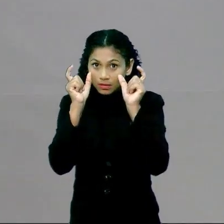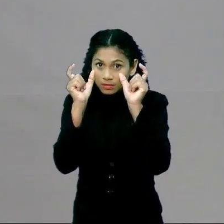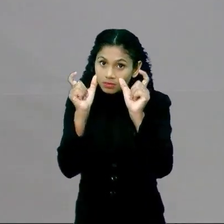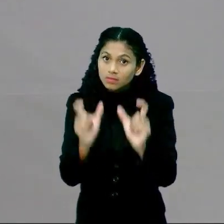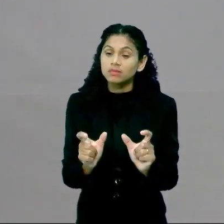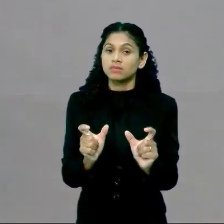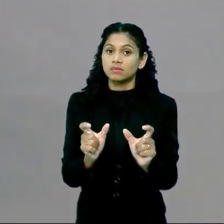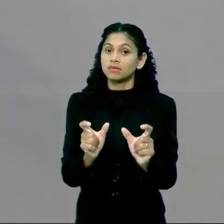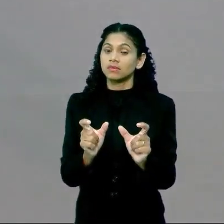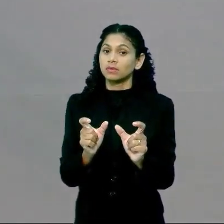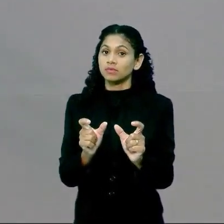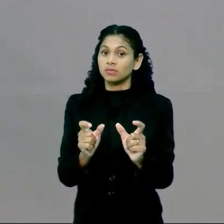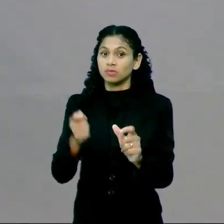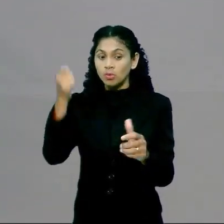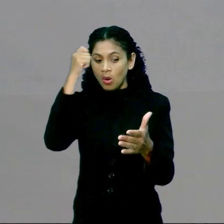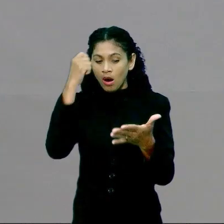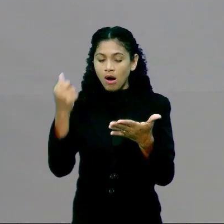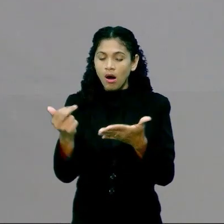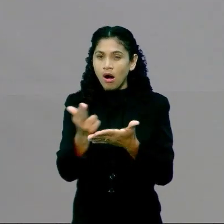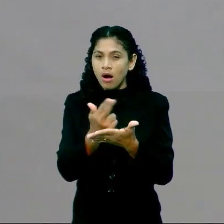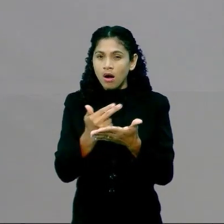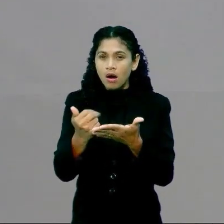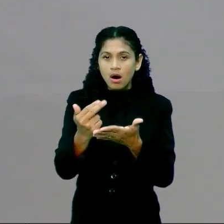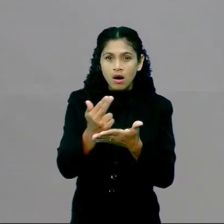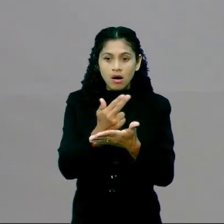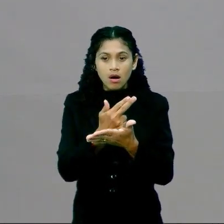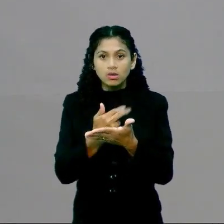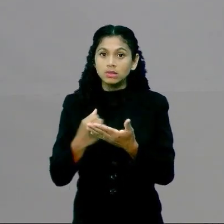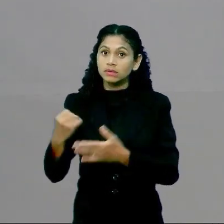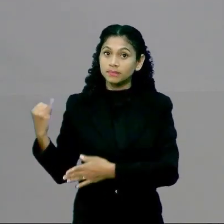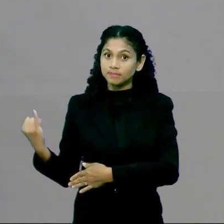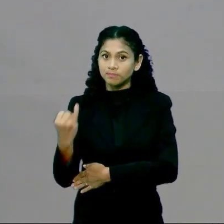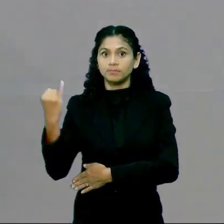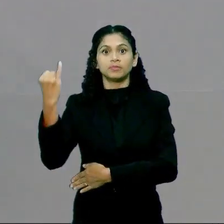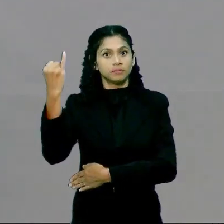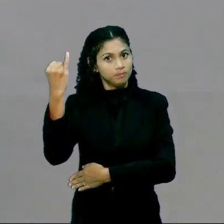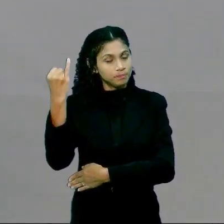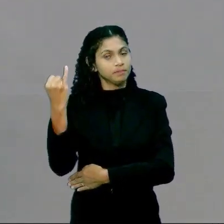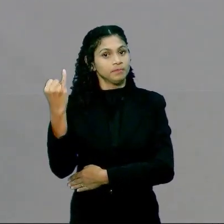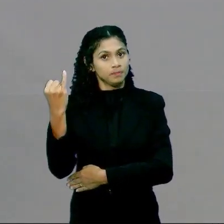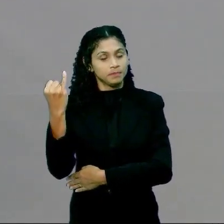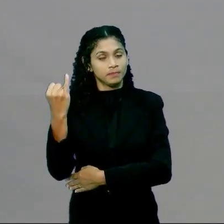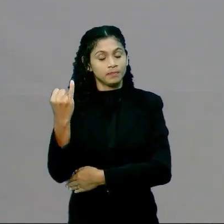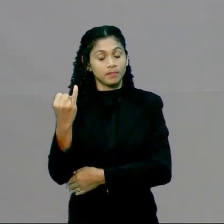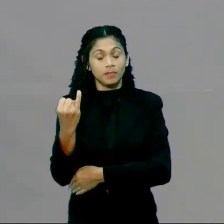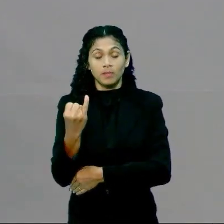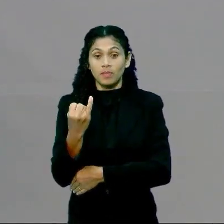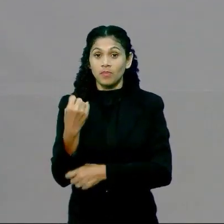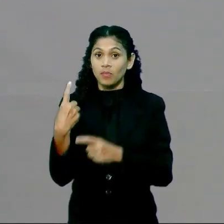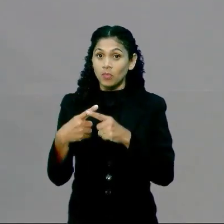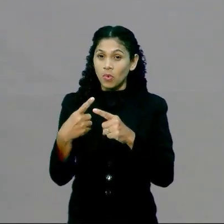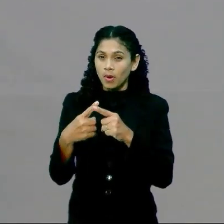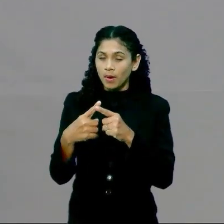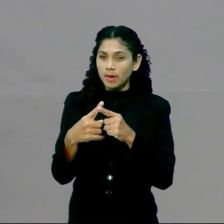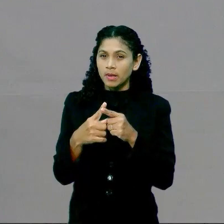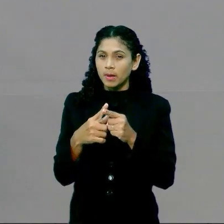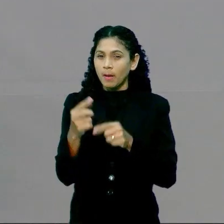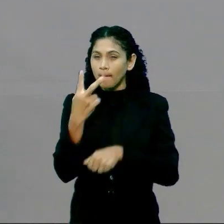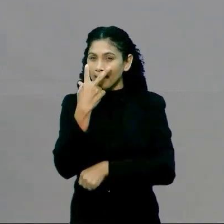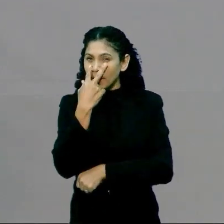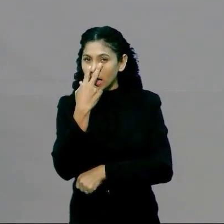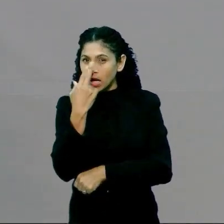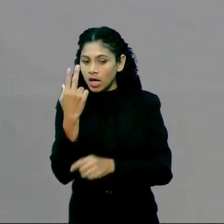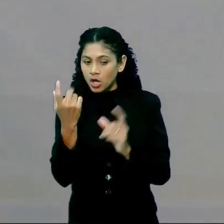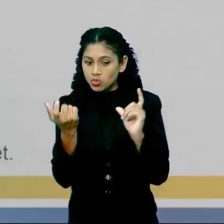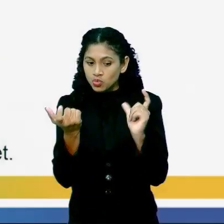antenado, ligado. Porque esse tipo de questão, geralmente, ele parece que é pequeno, curto, mas por trás, ó, tem muita